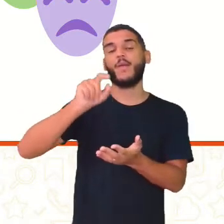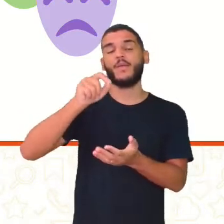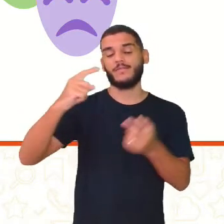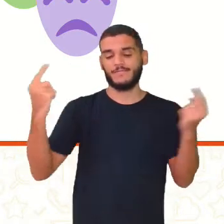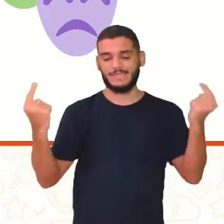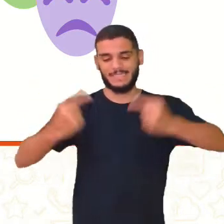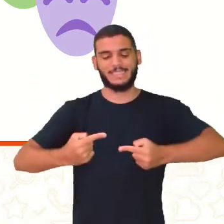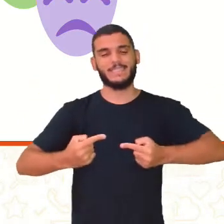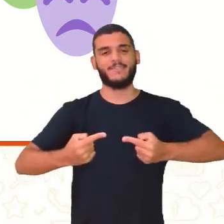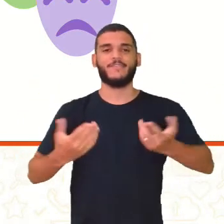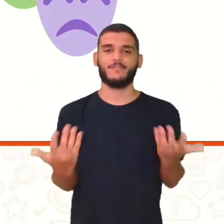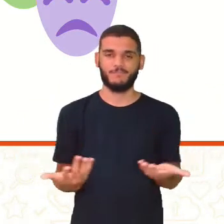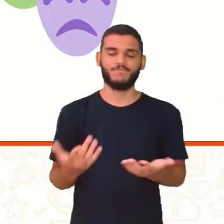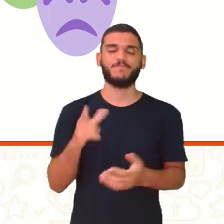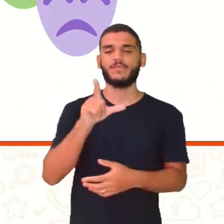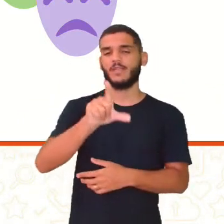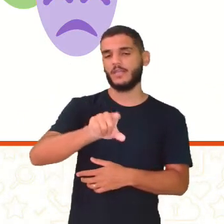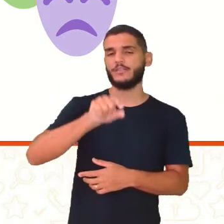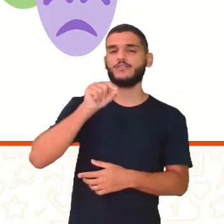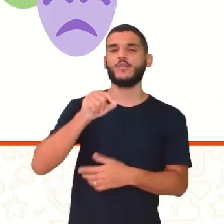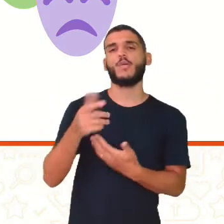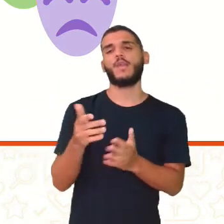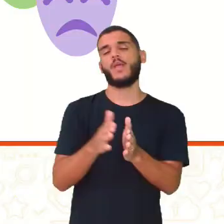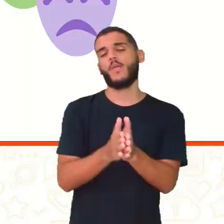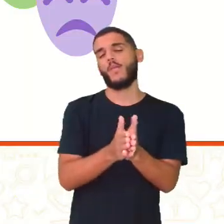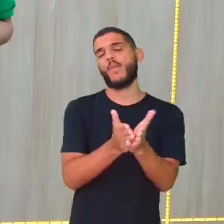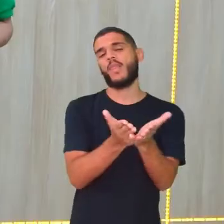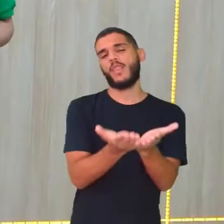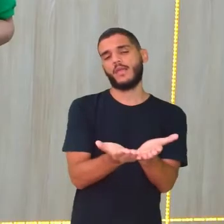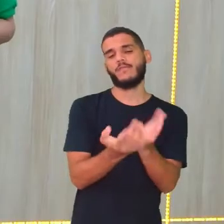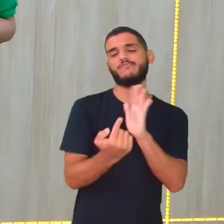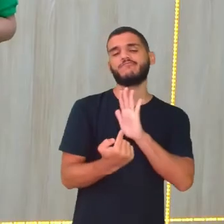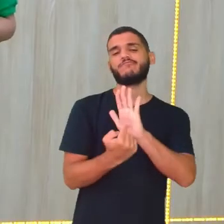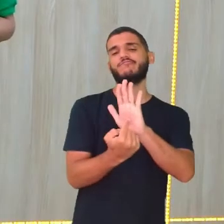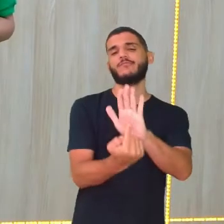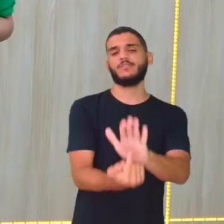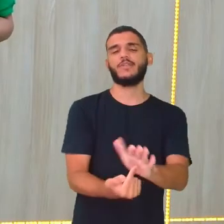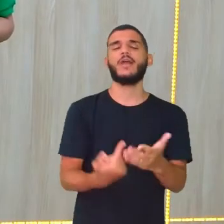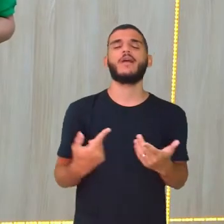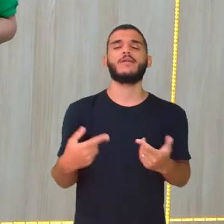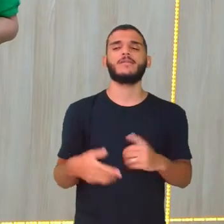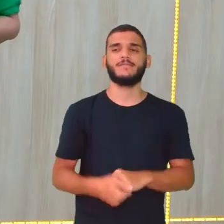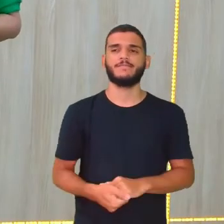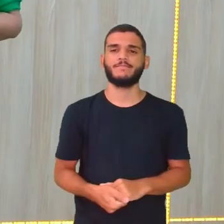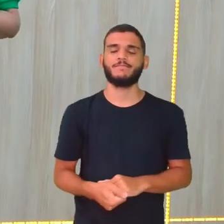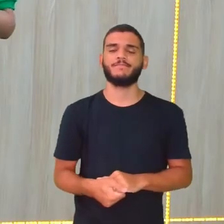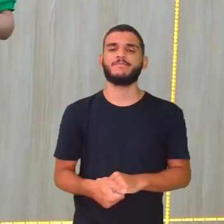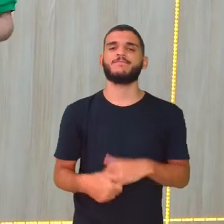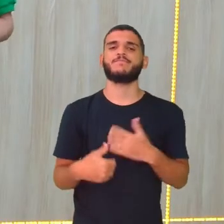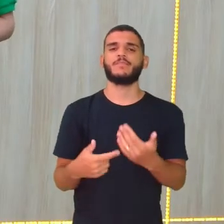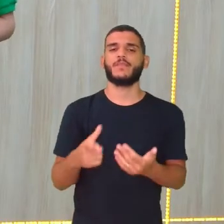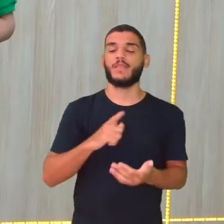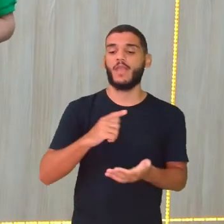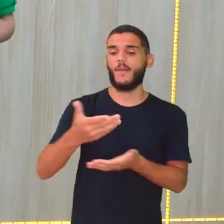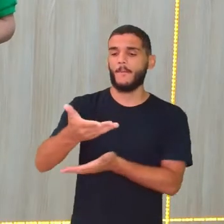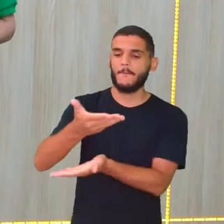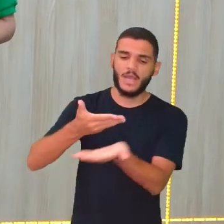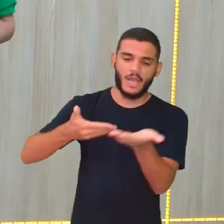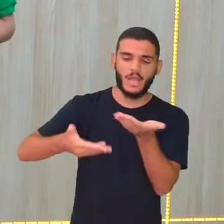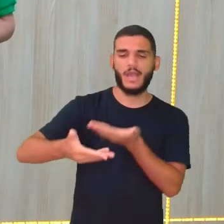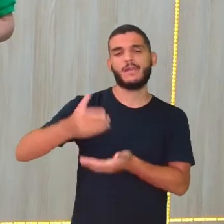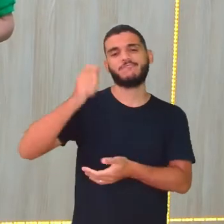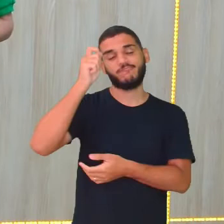Então, escolher esse livro que vai ser passado para ele, que vai ser solicitado, trocar